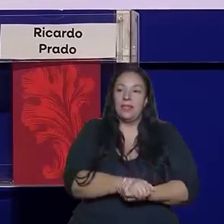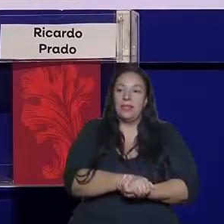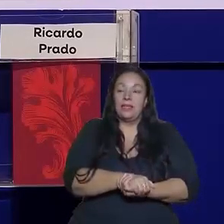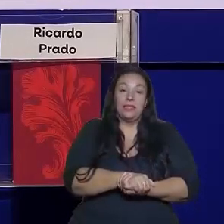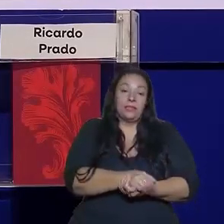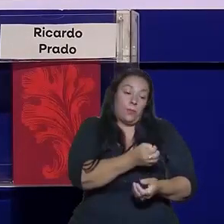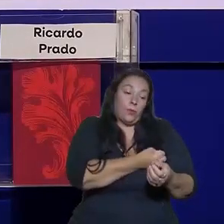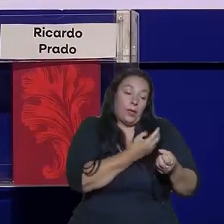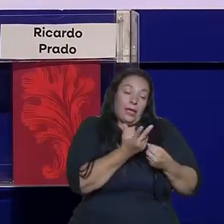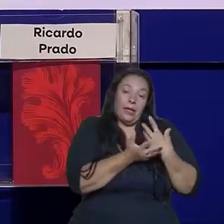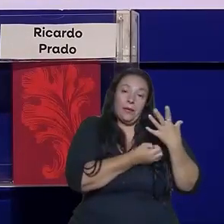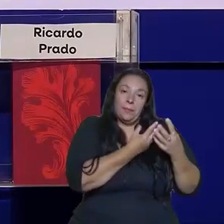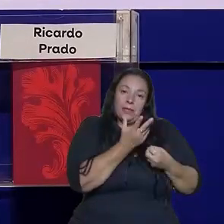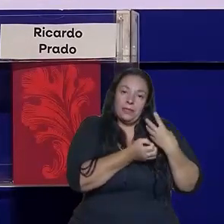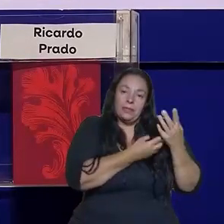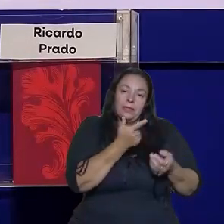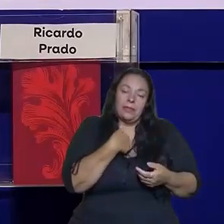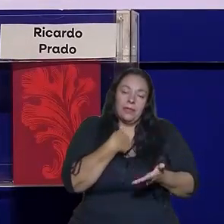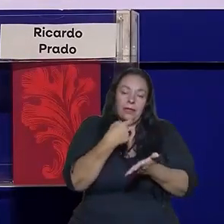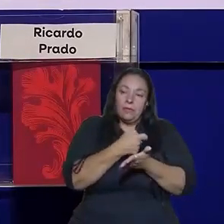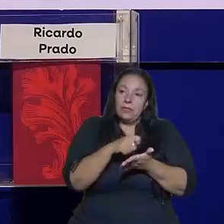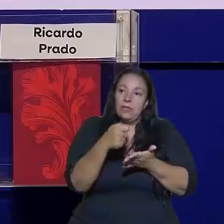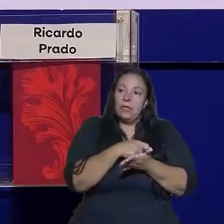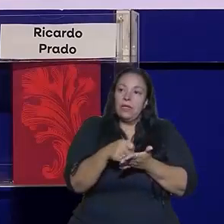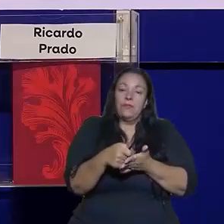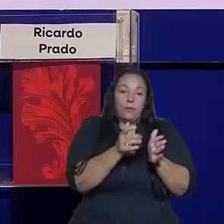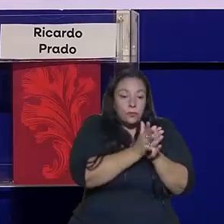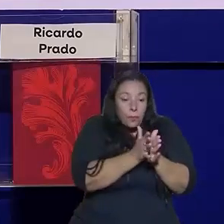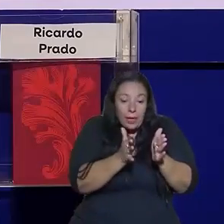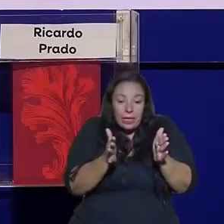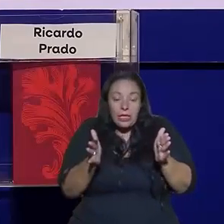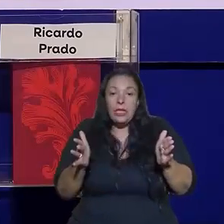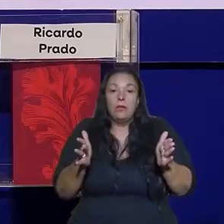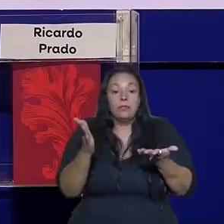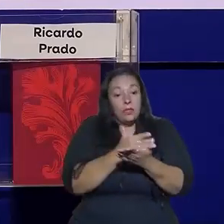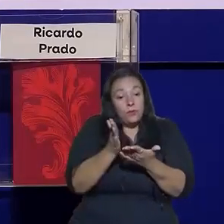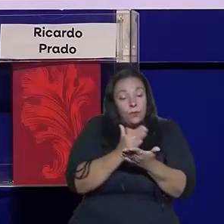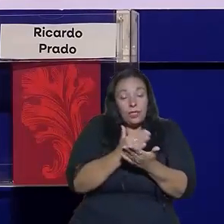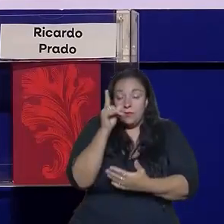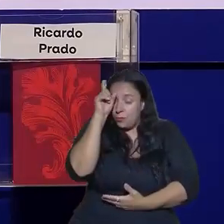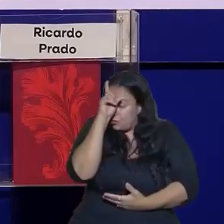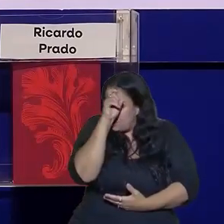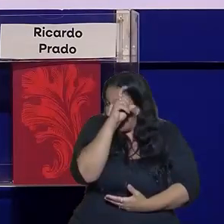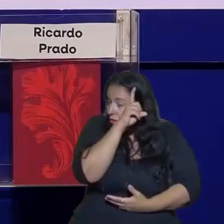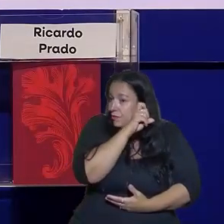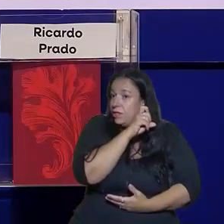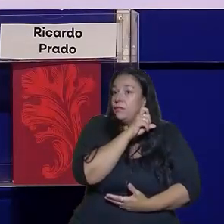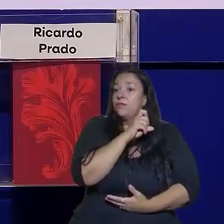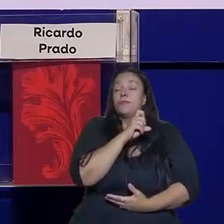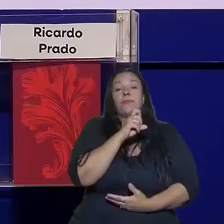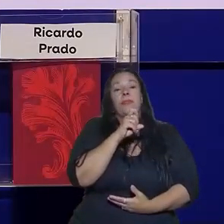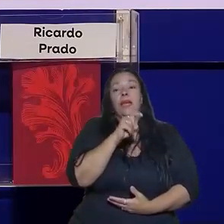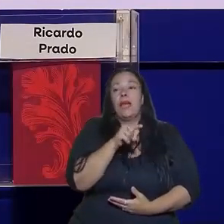Foram poemas que eu escrevi, ou que eu cometi, num período que eu escrevi um livro muito difícil, que se chama #Parem